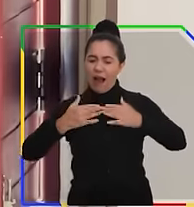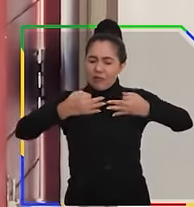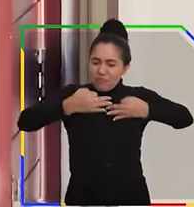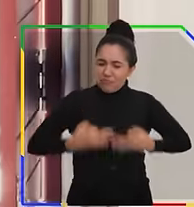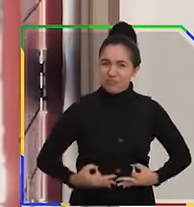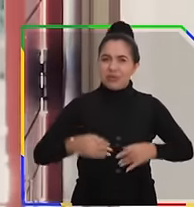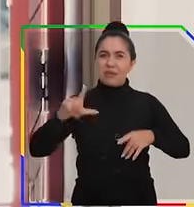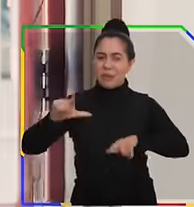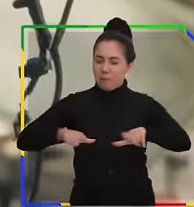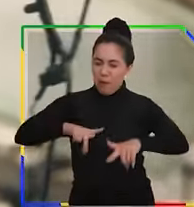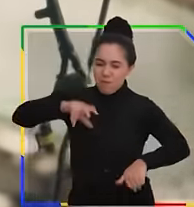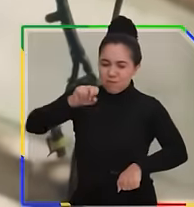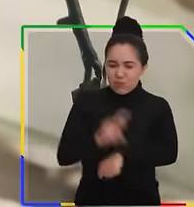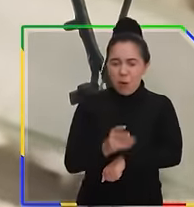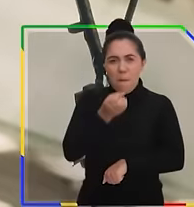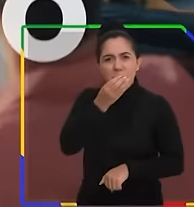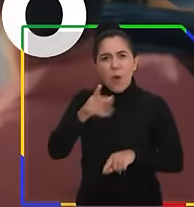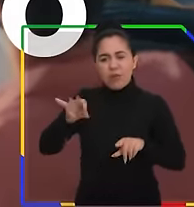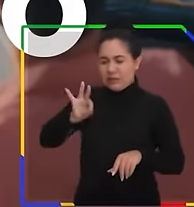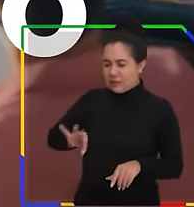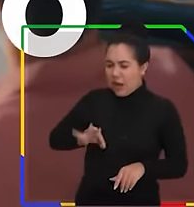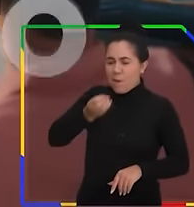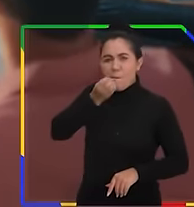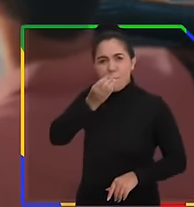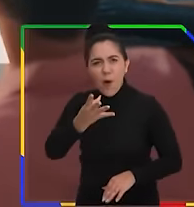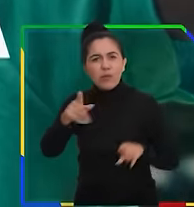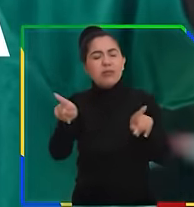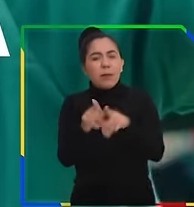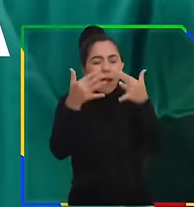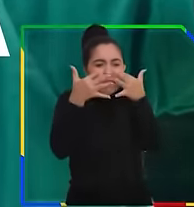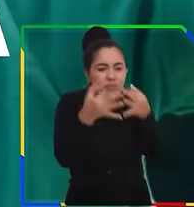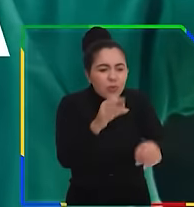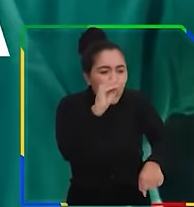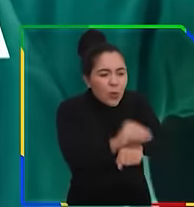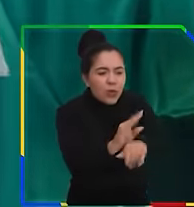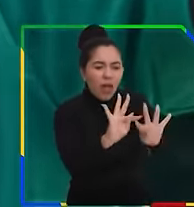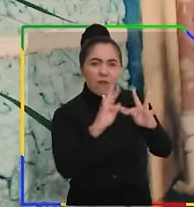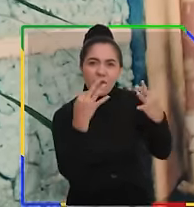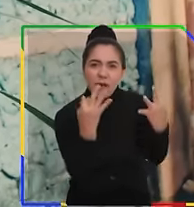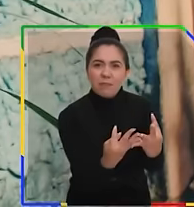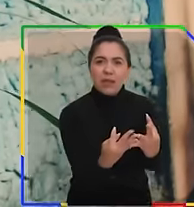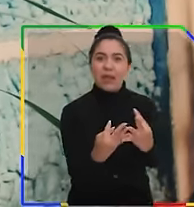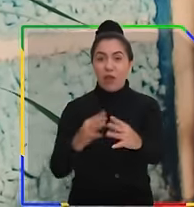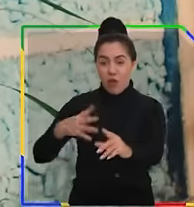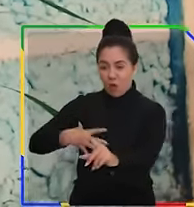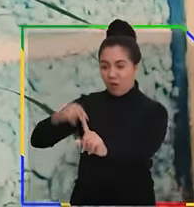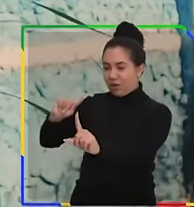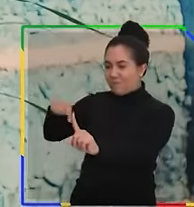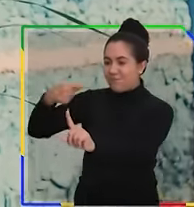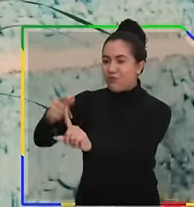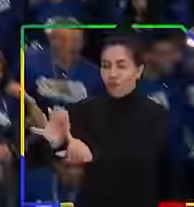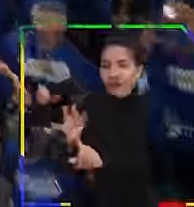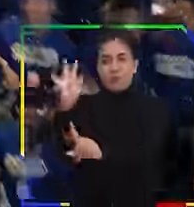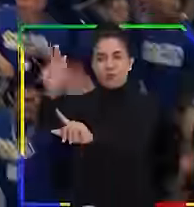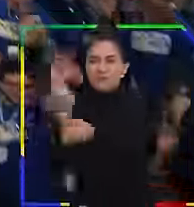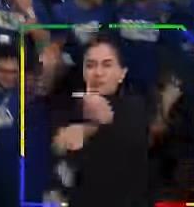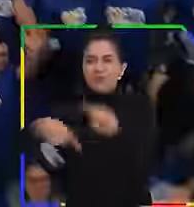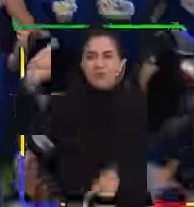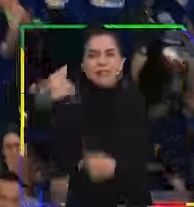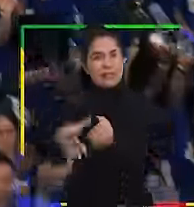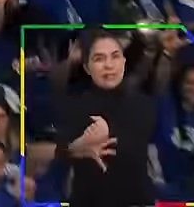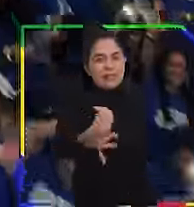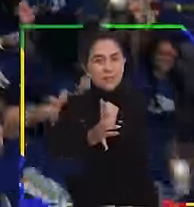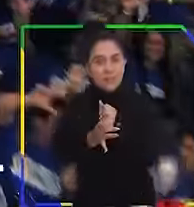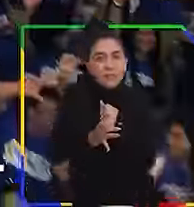com dignidade, ter um bom emprego, salário justo, segurança para cuidar da família e conquistar um futuro melhor para nossos